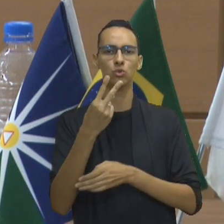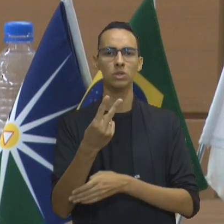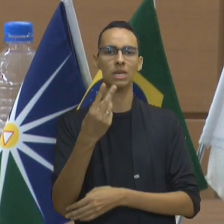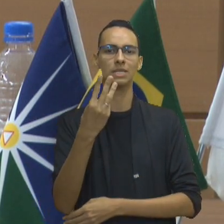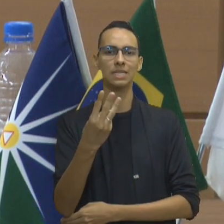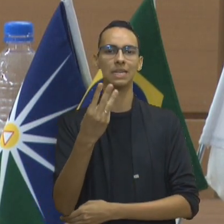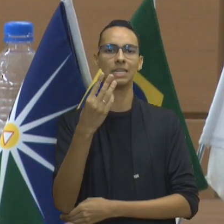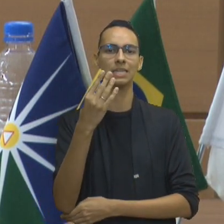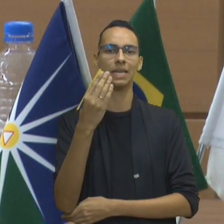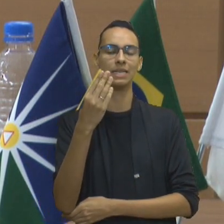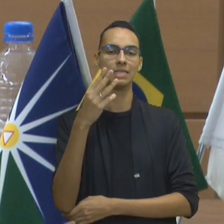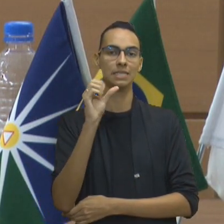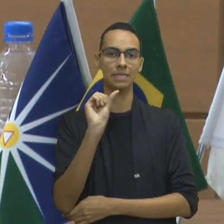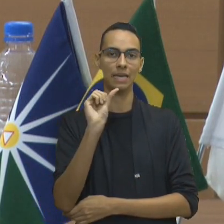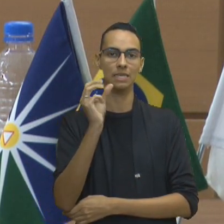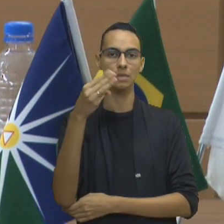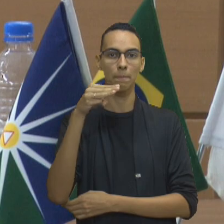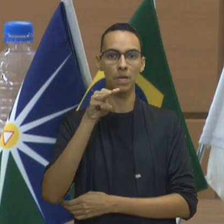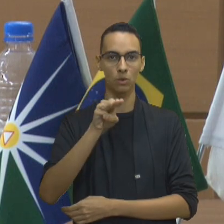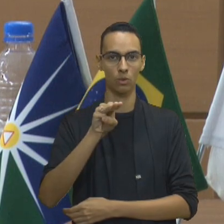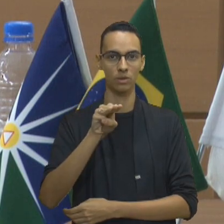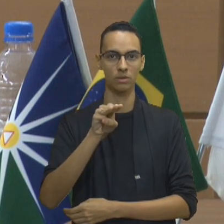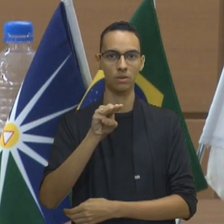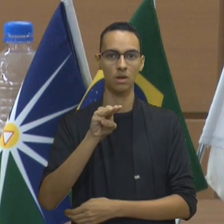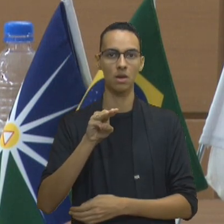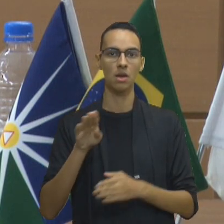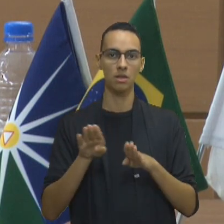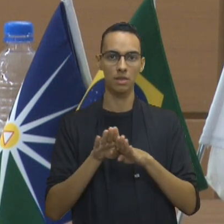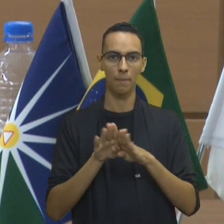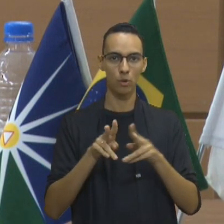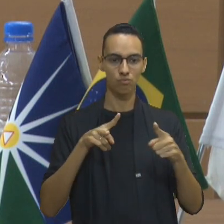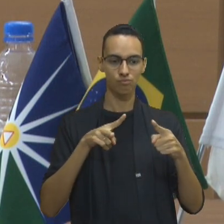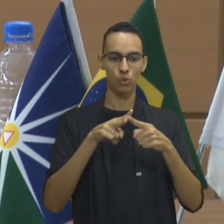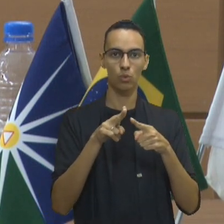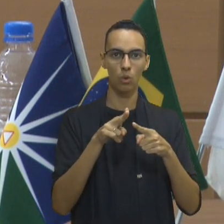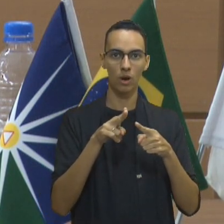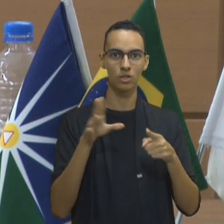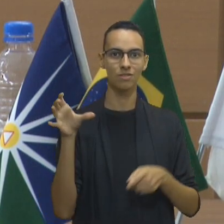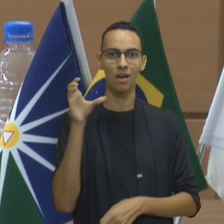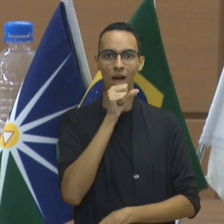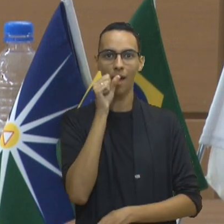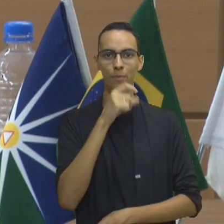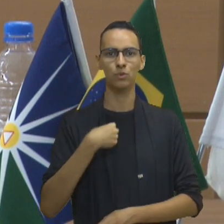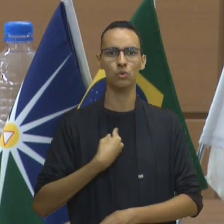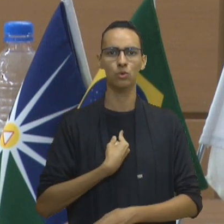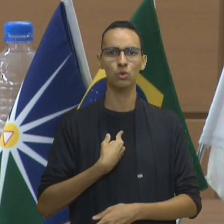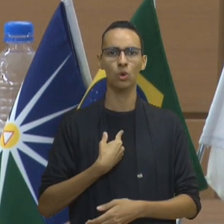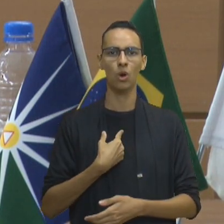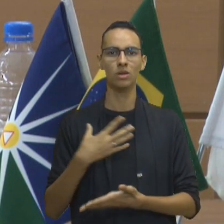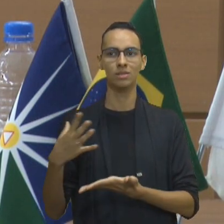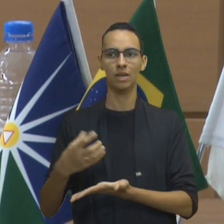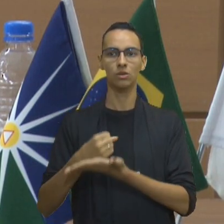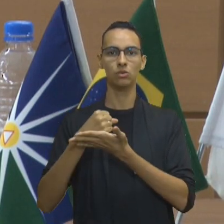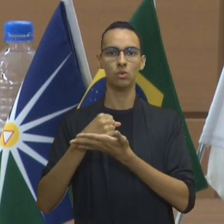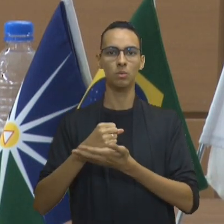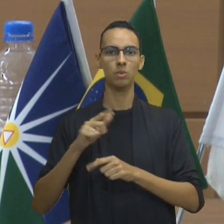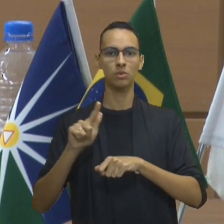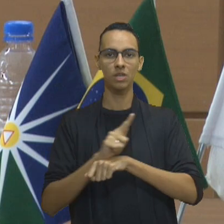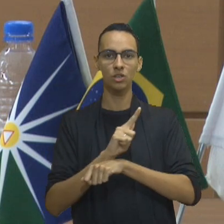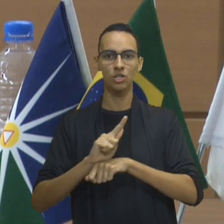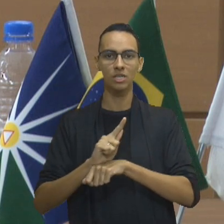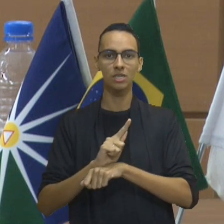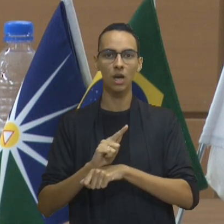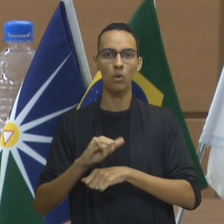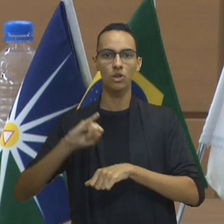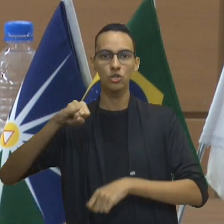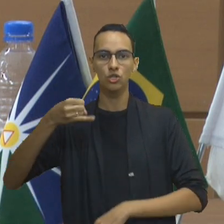236 milhões. Além desse corte severo, assumimos a gestão da universidade em janeiro deste